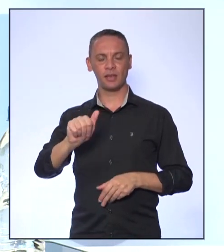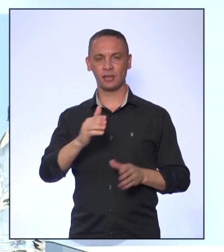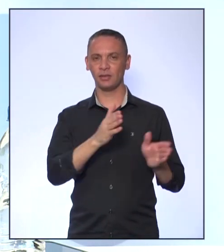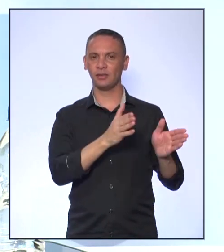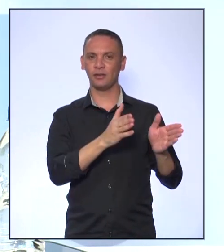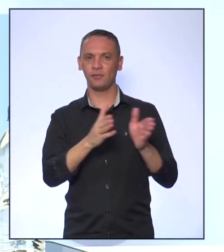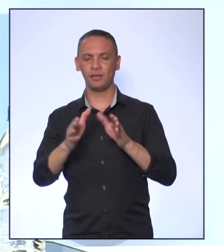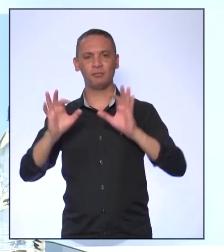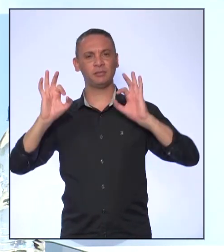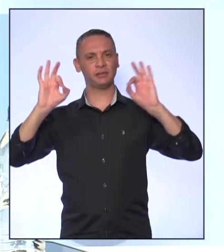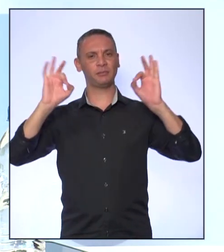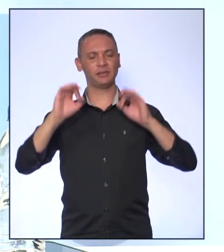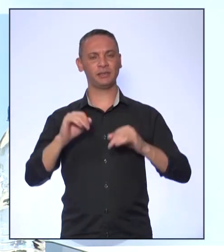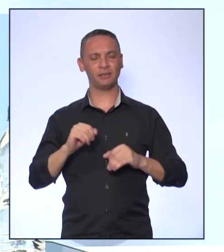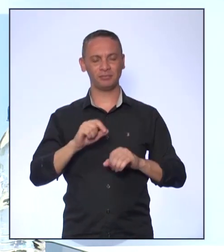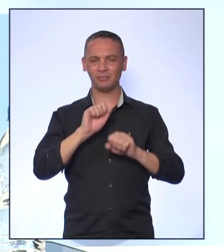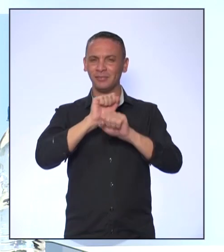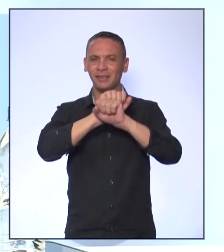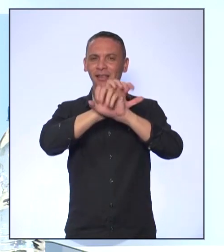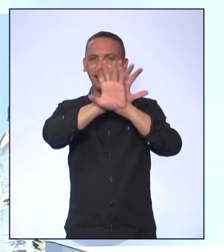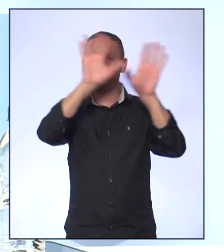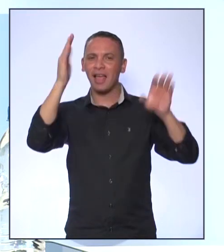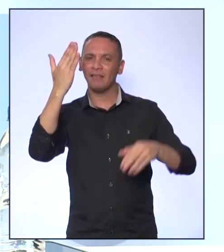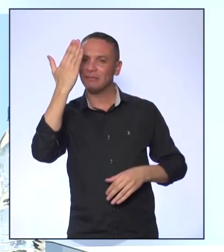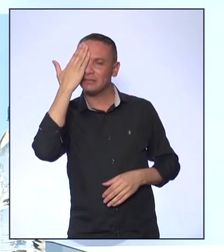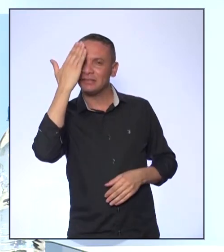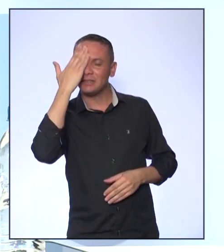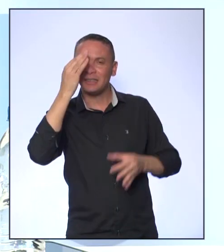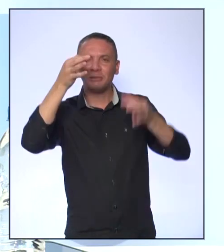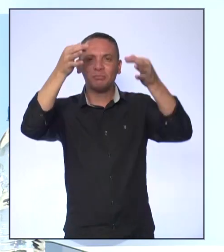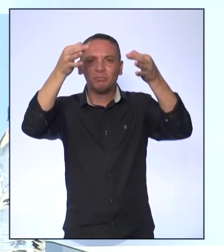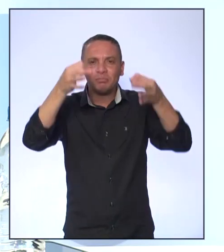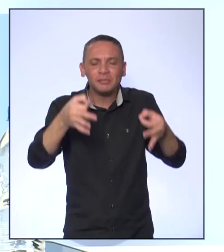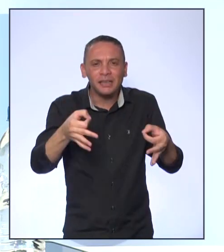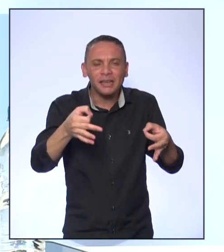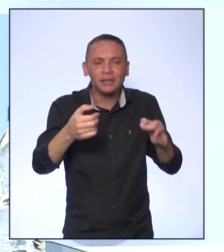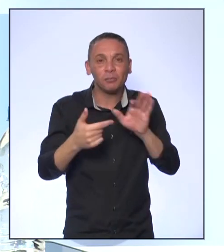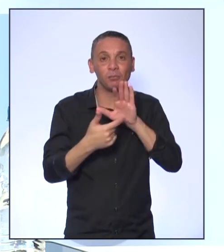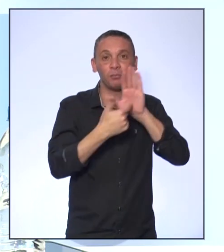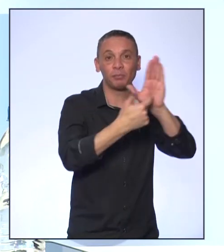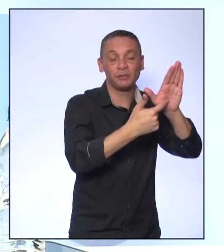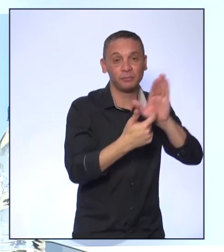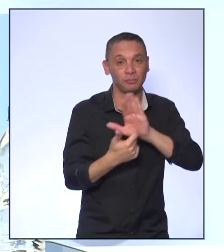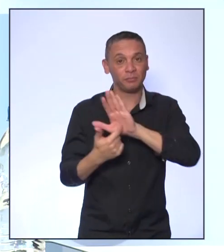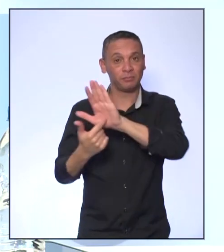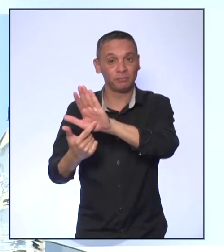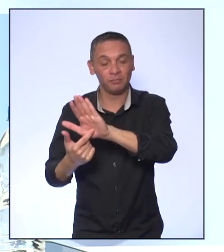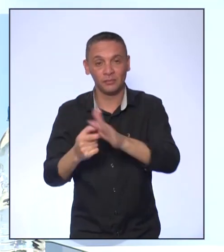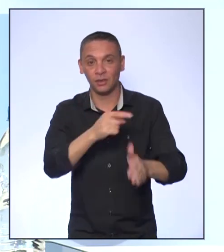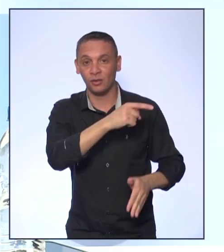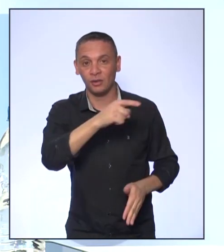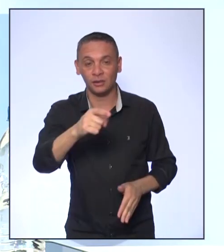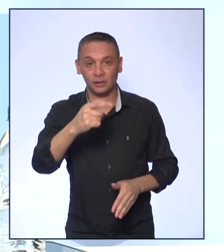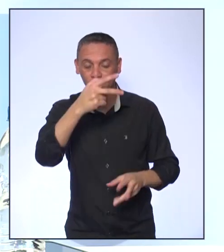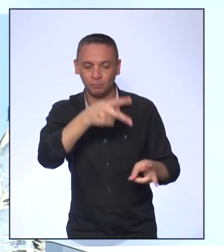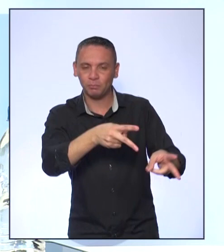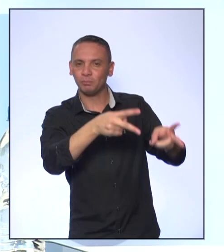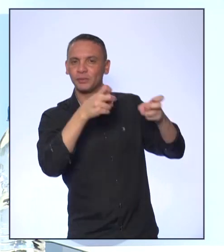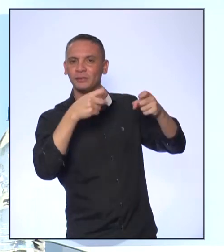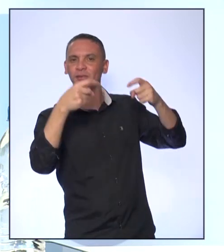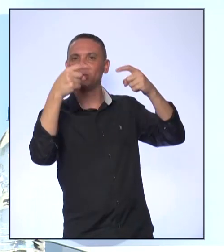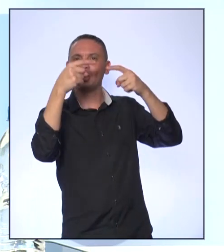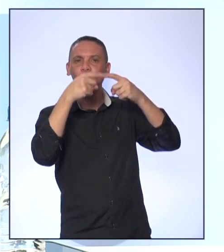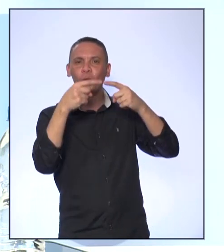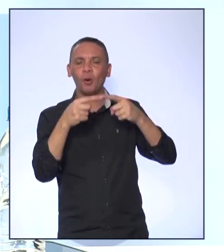esse vídeo maravilhoso. Eu acho que ficou muito claro aí para vocês. Ela fez uma apresentação onde ela conseguiu